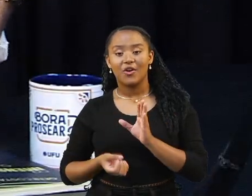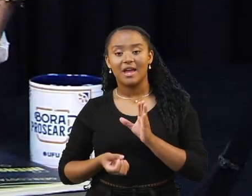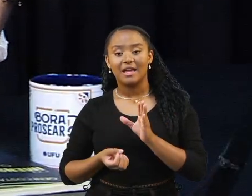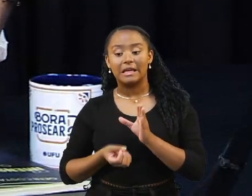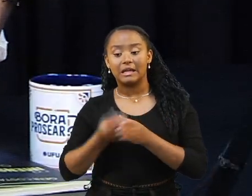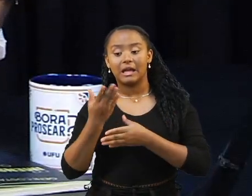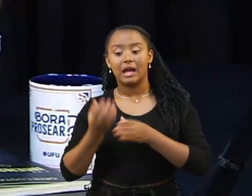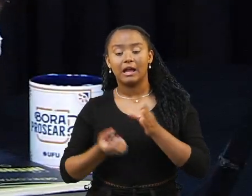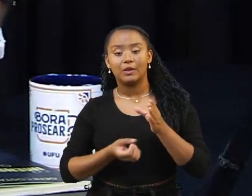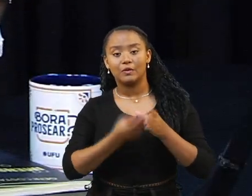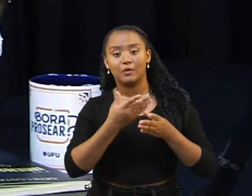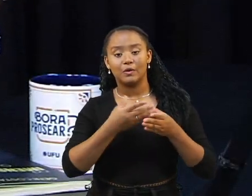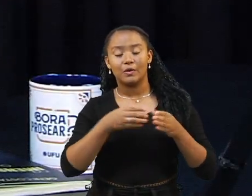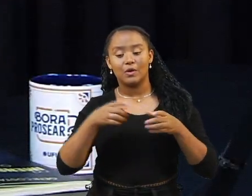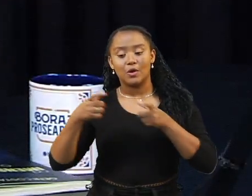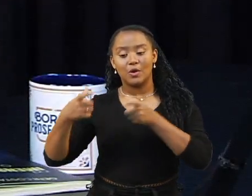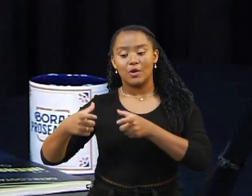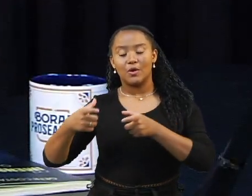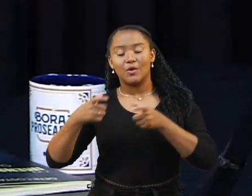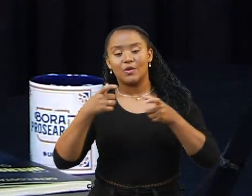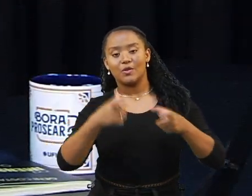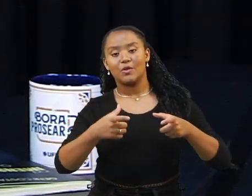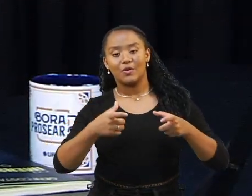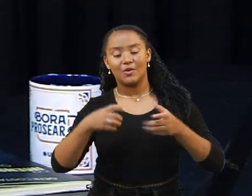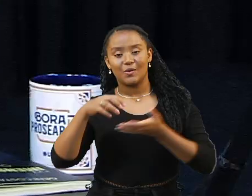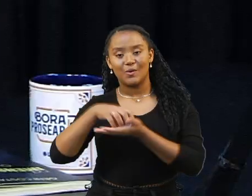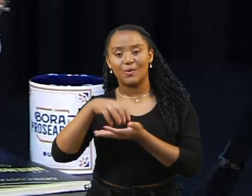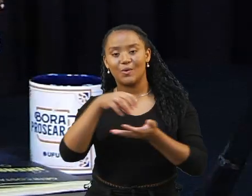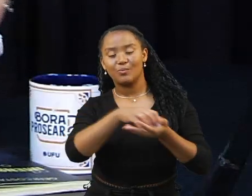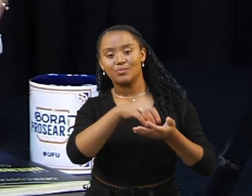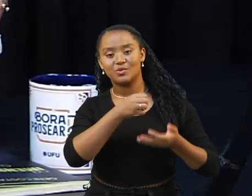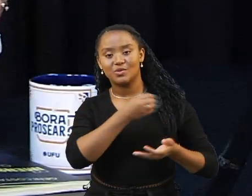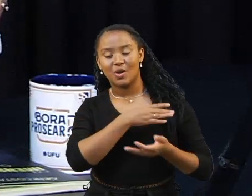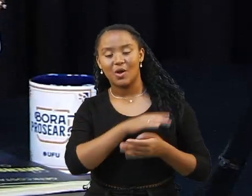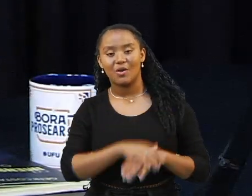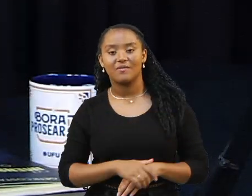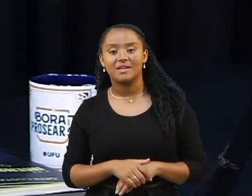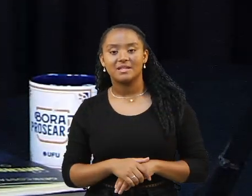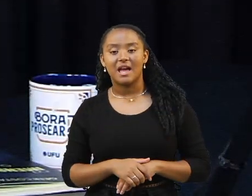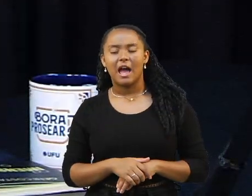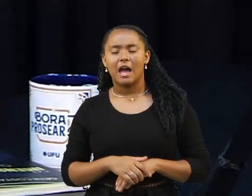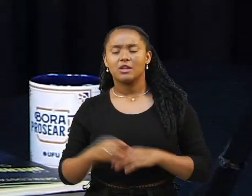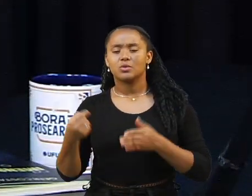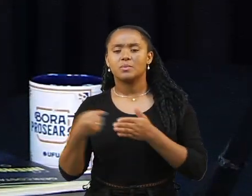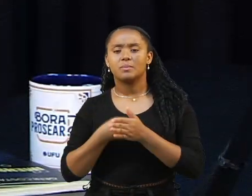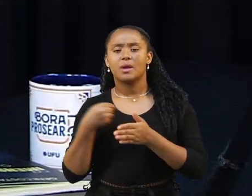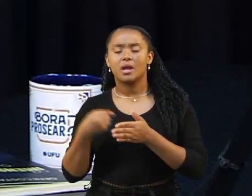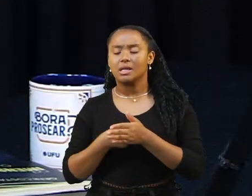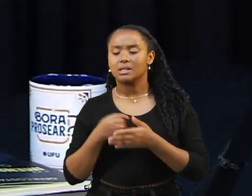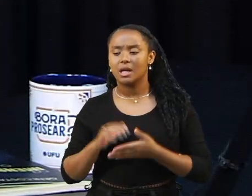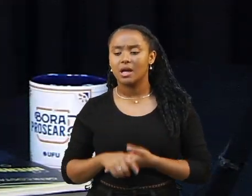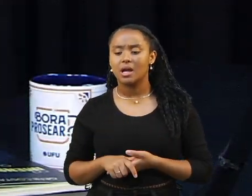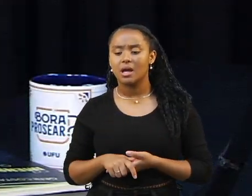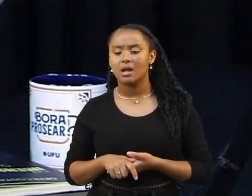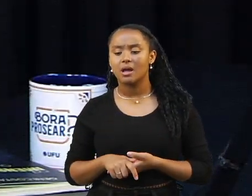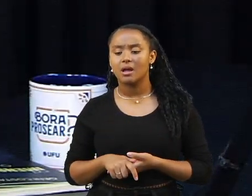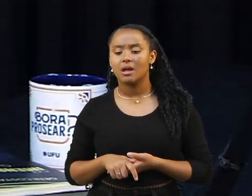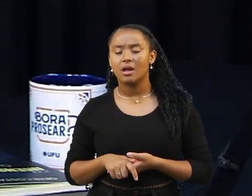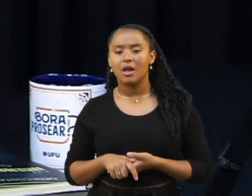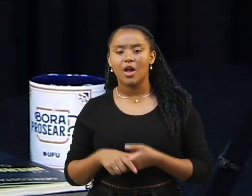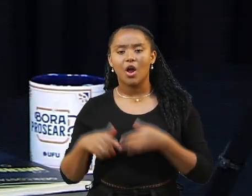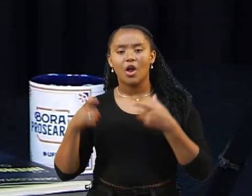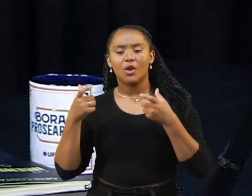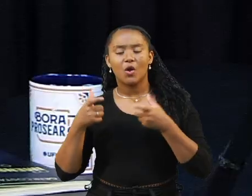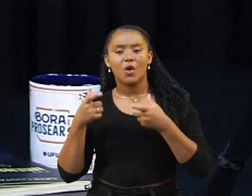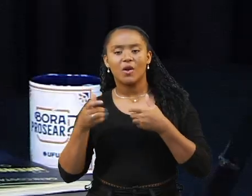outras turmas e aí ficamos utilizando áreas, né? Aí eles começaram a questionar a gente. Não, onde a gente vai? A